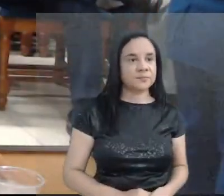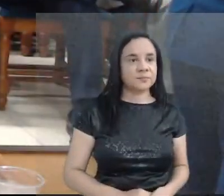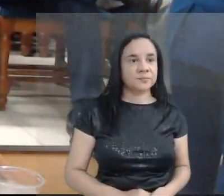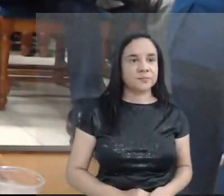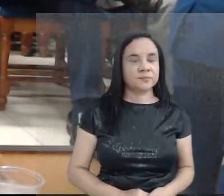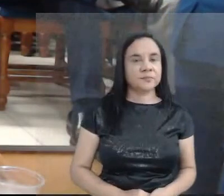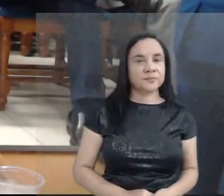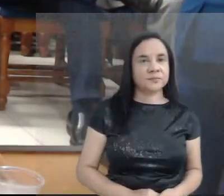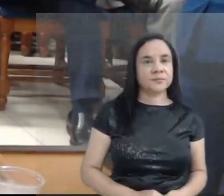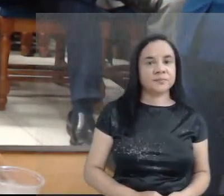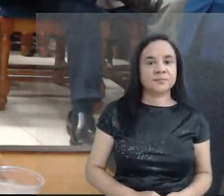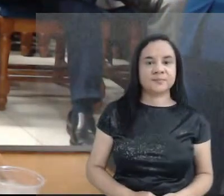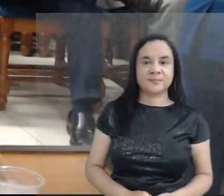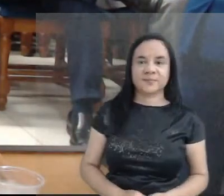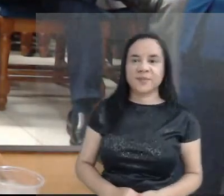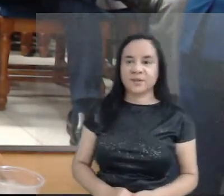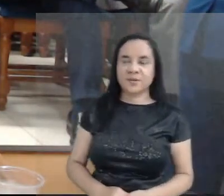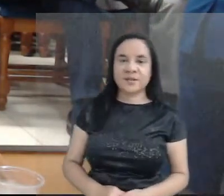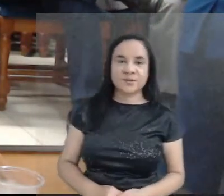Amados,